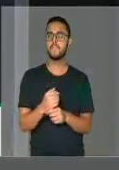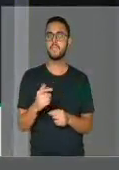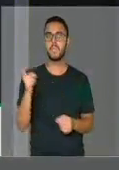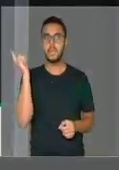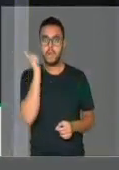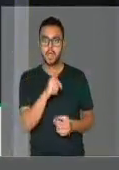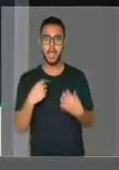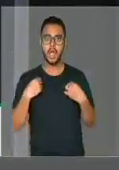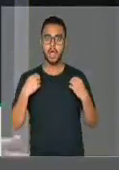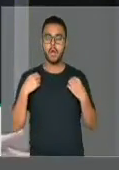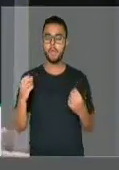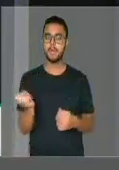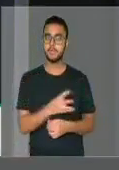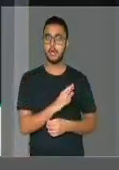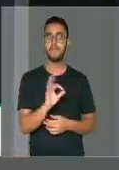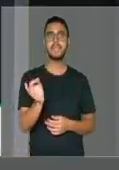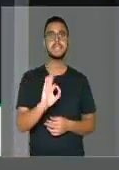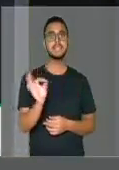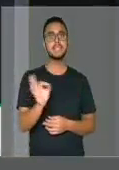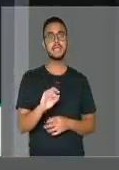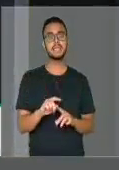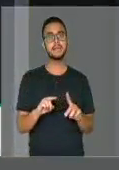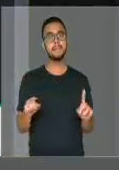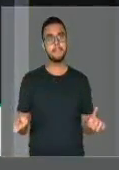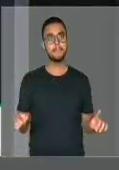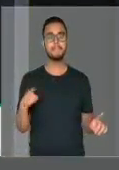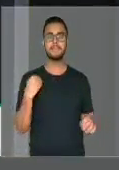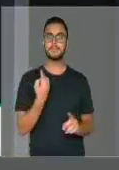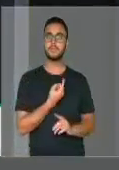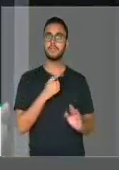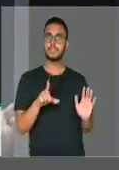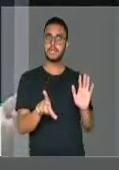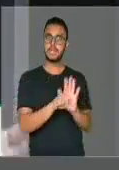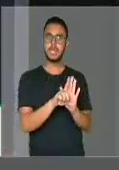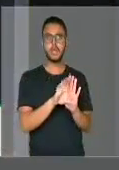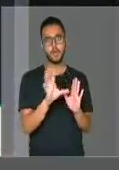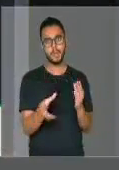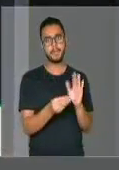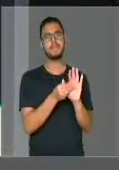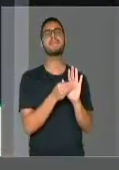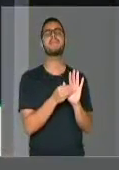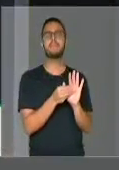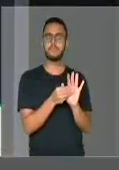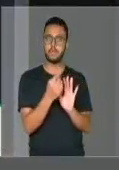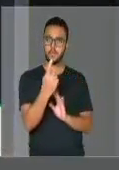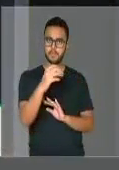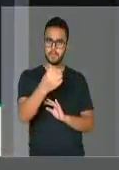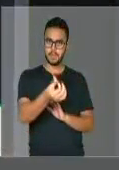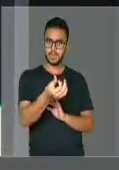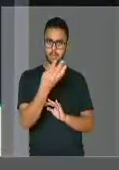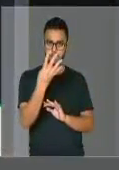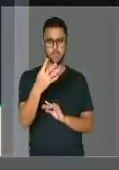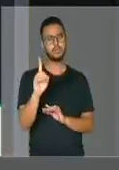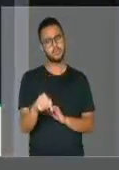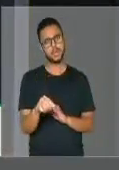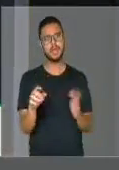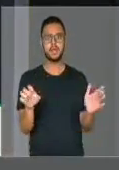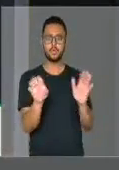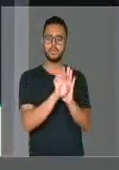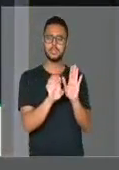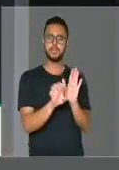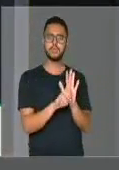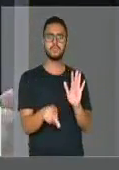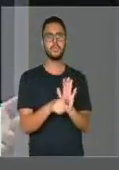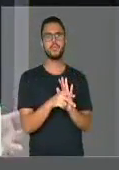uniforme, enquanto a nossa lei complementar 164, que é o nosso estatuto, Estatuto dos Policiais Militares do Estado do